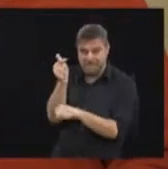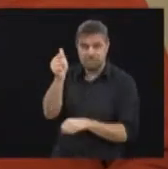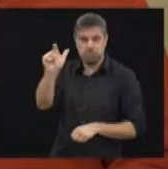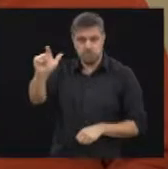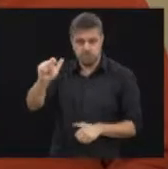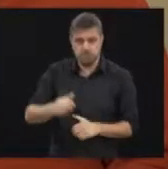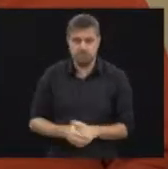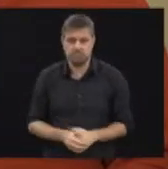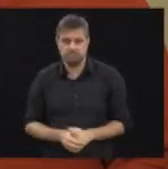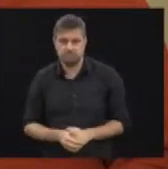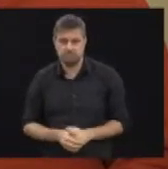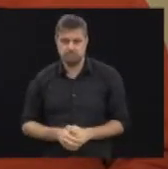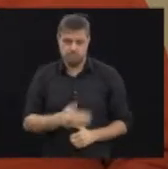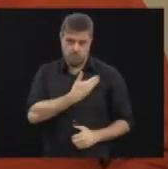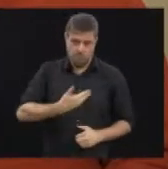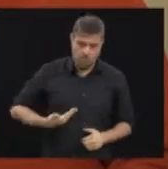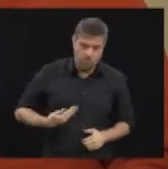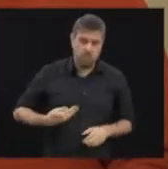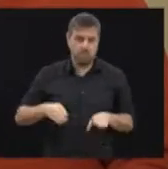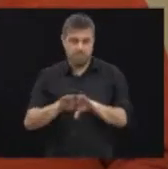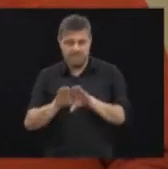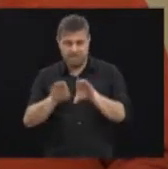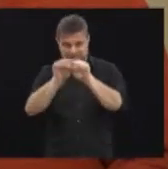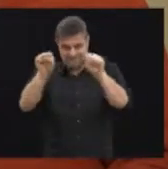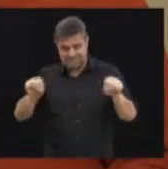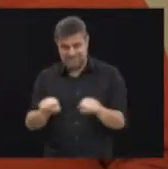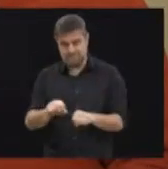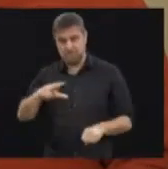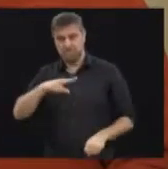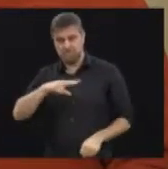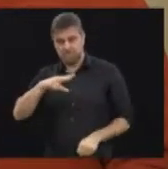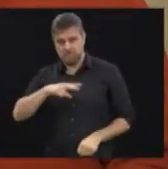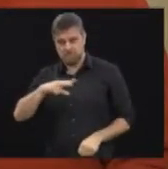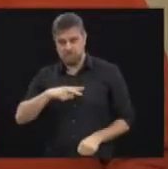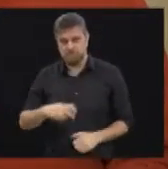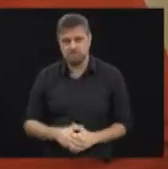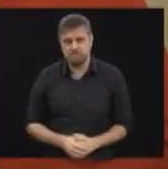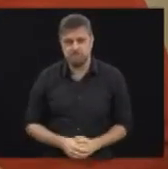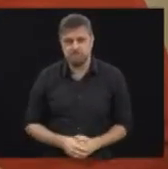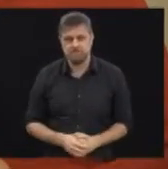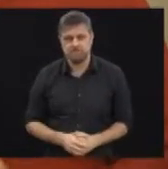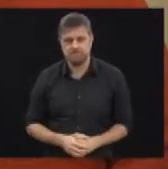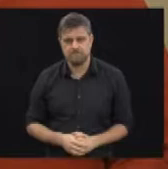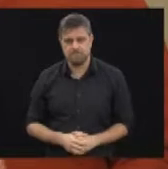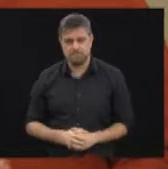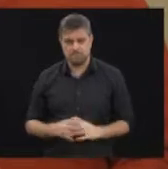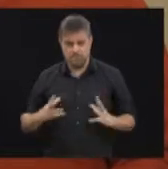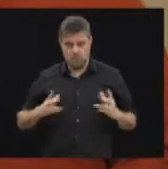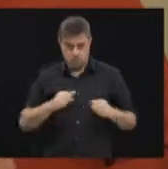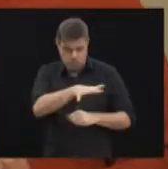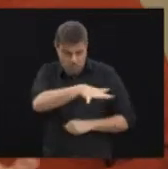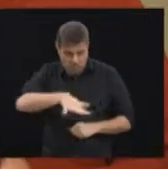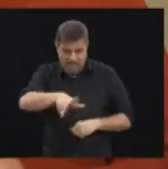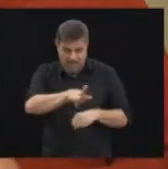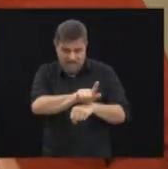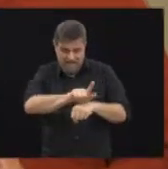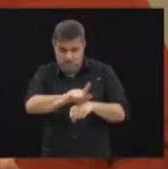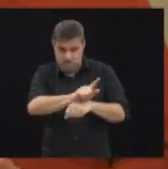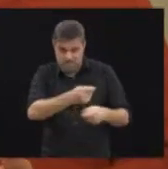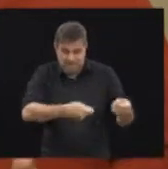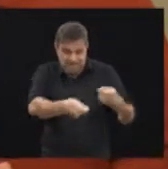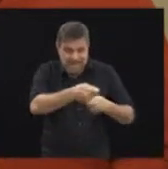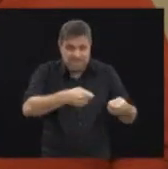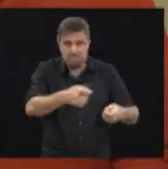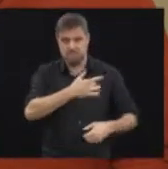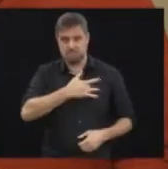de saúde oferecem, tanto os sistemas públicos como os sistemas privados. Então, tudo que se refere à gestão